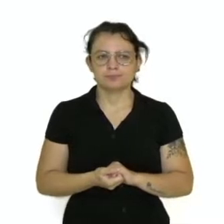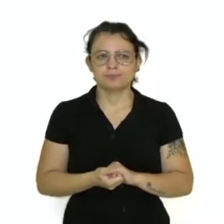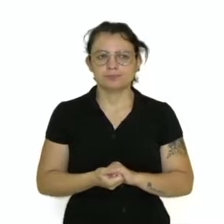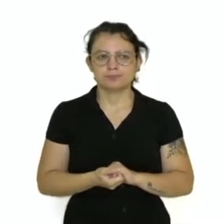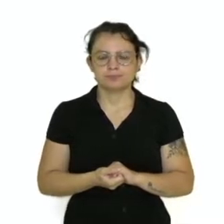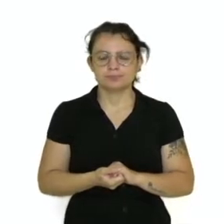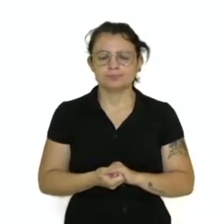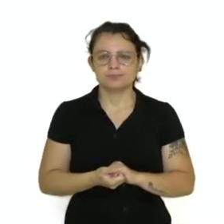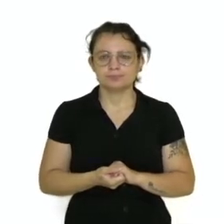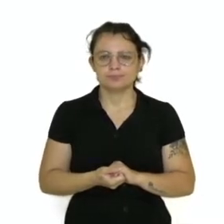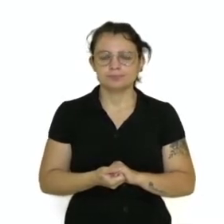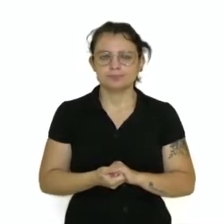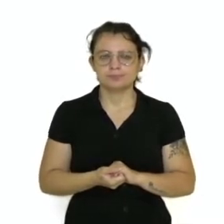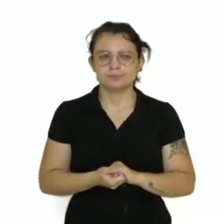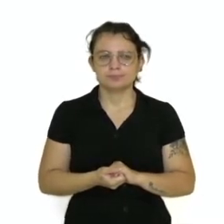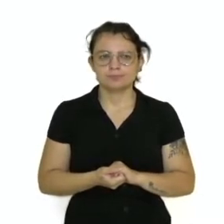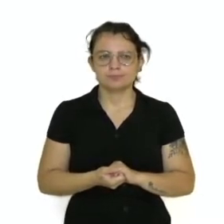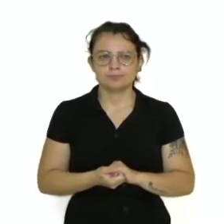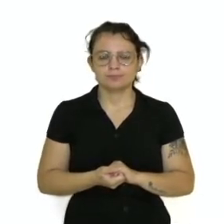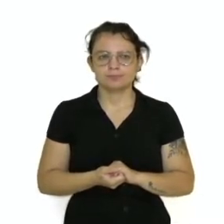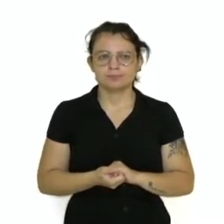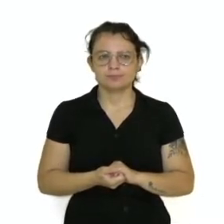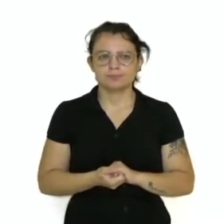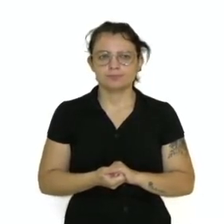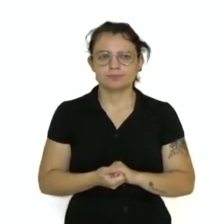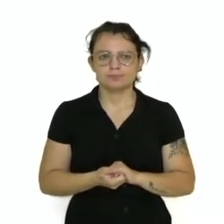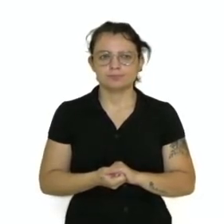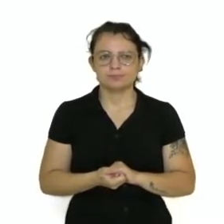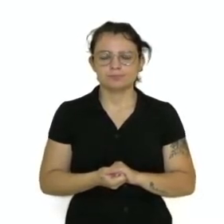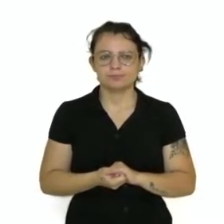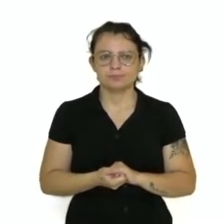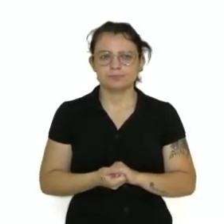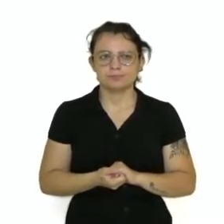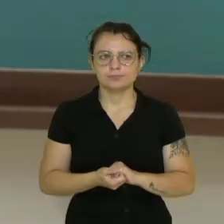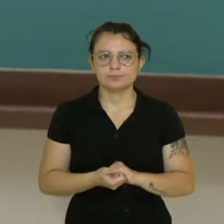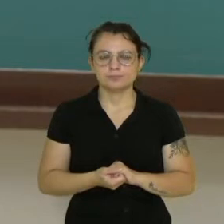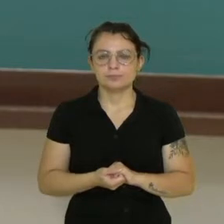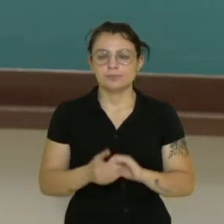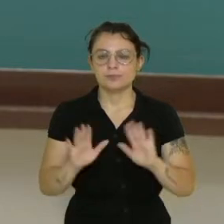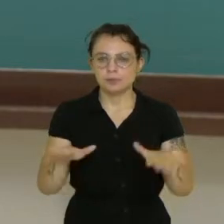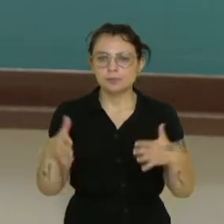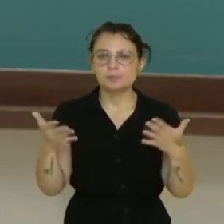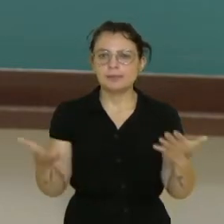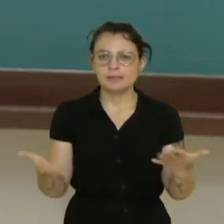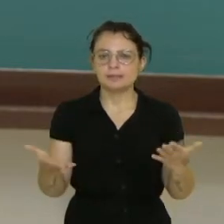Cristóvão e Neves, São Vicente e Granadinas e Trinidade e Tobago. Bem,